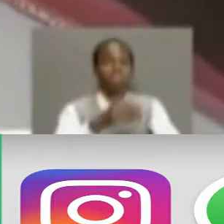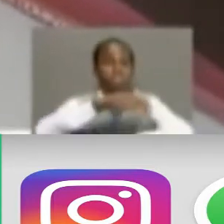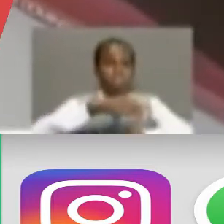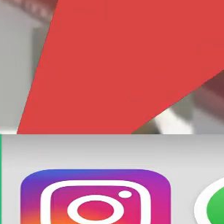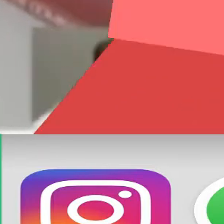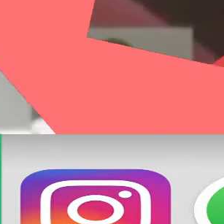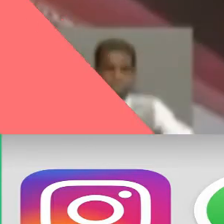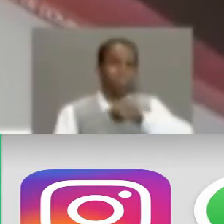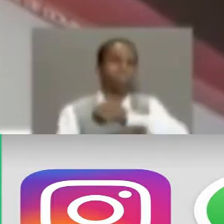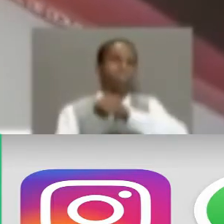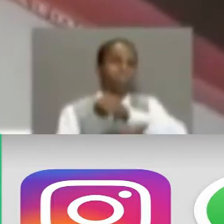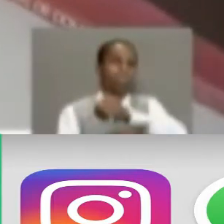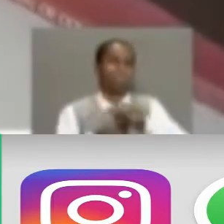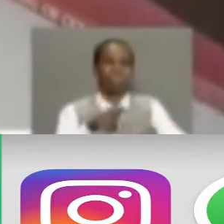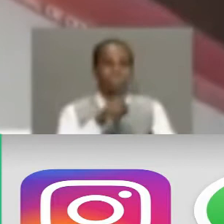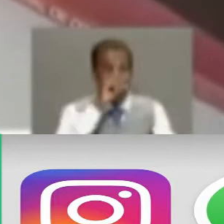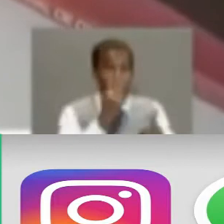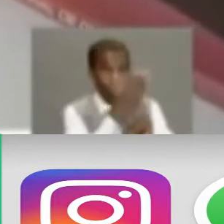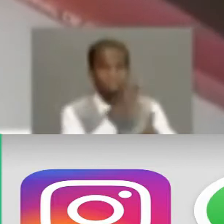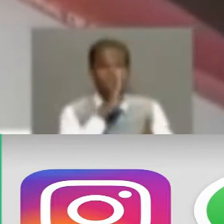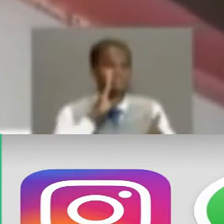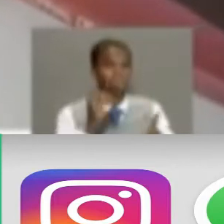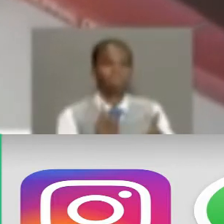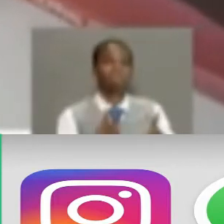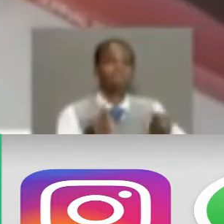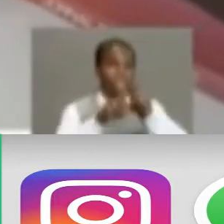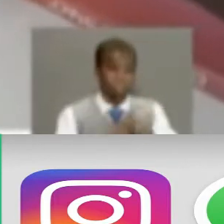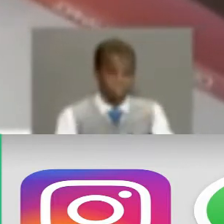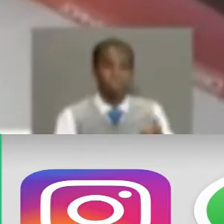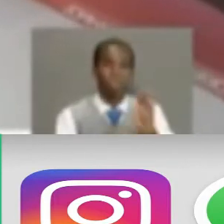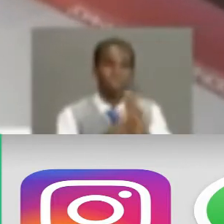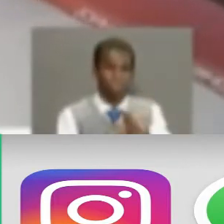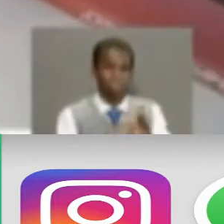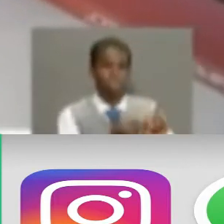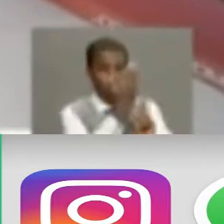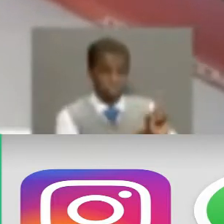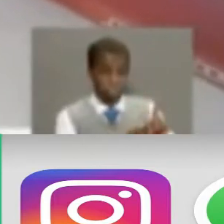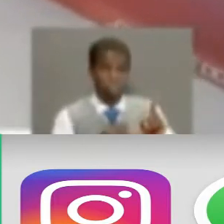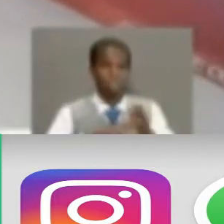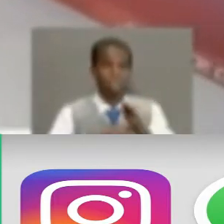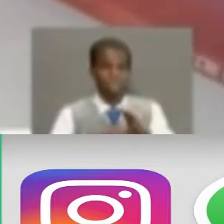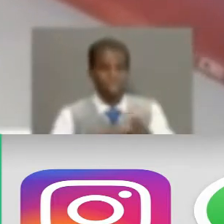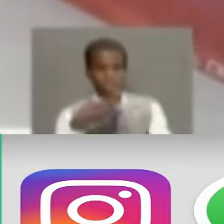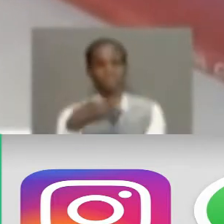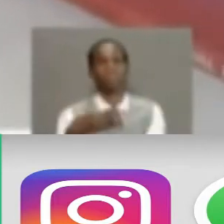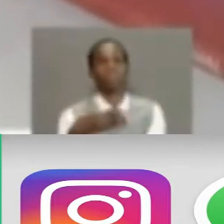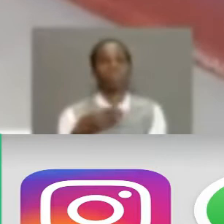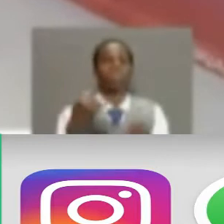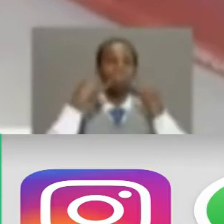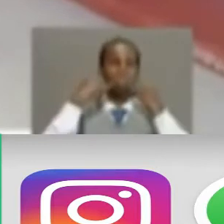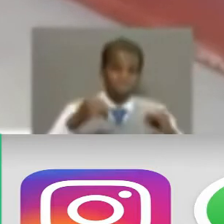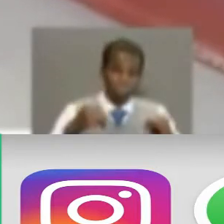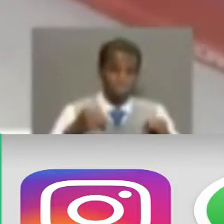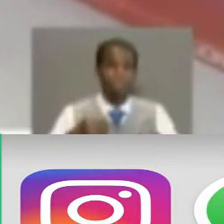clara. E eu também li, e por vezes percebo três institutos, outras vezes enuncia-se dois,